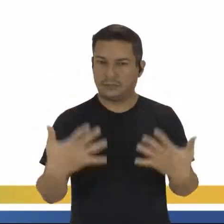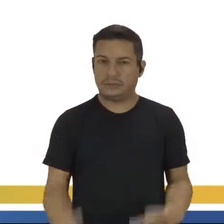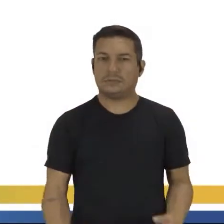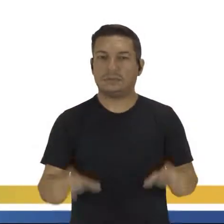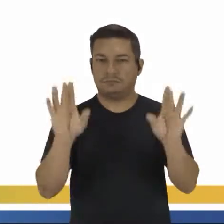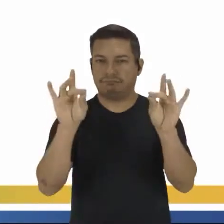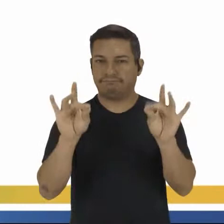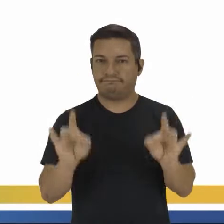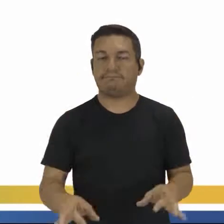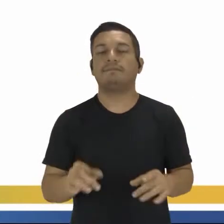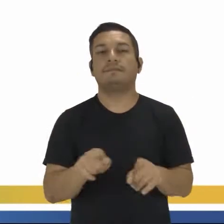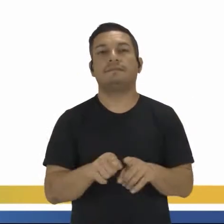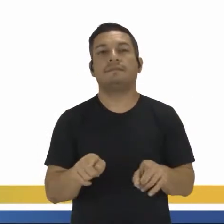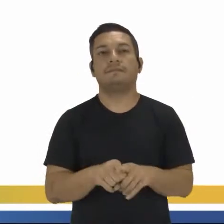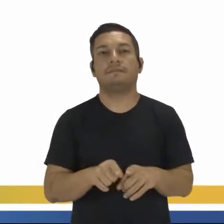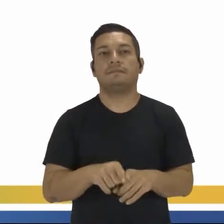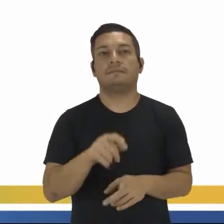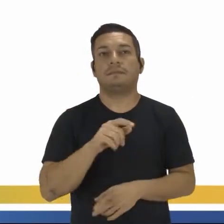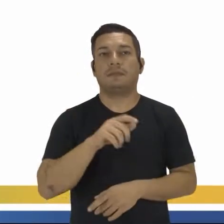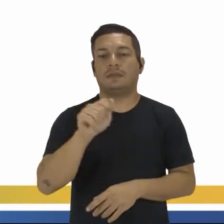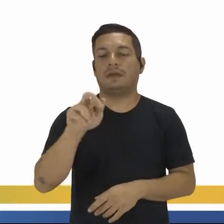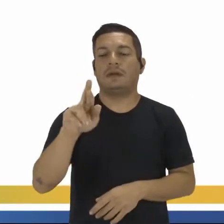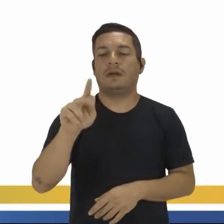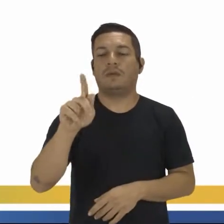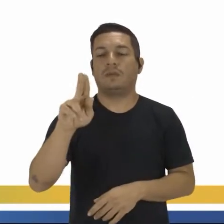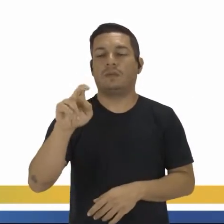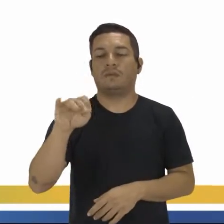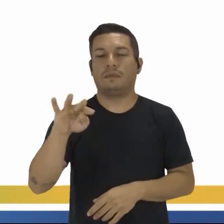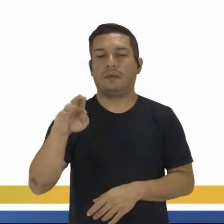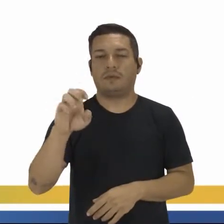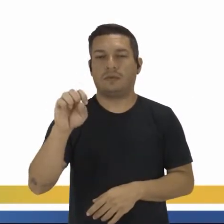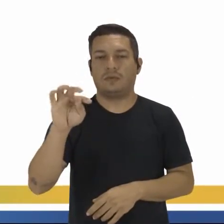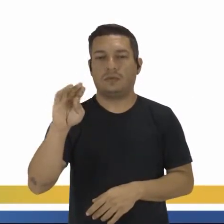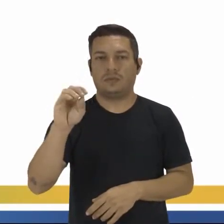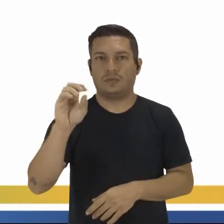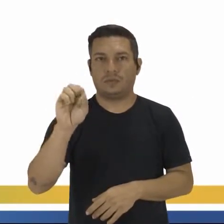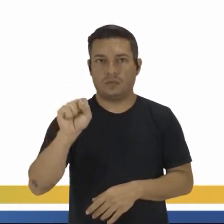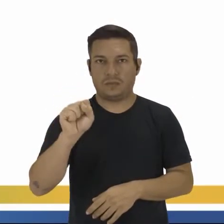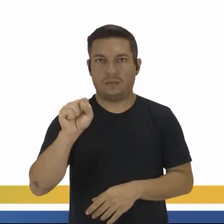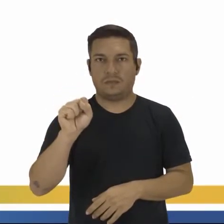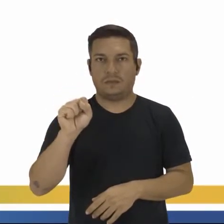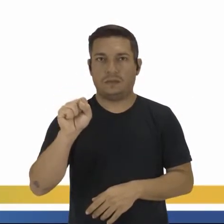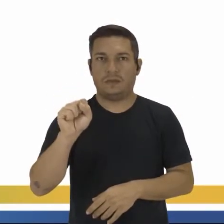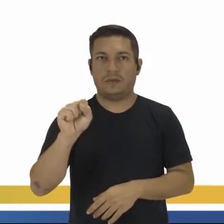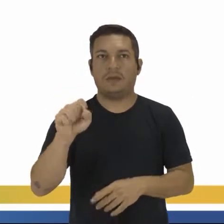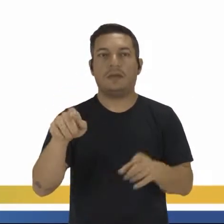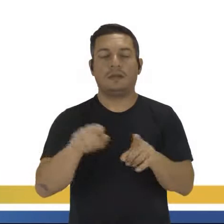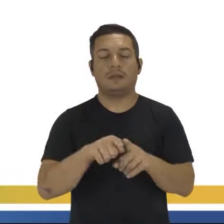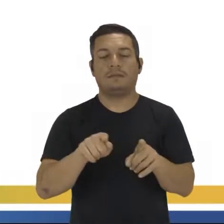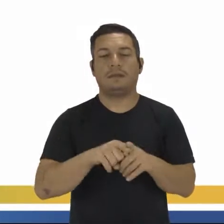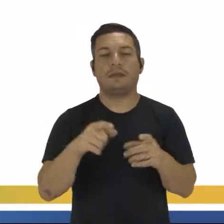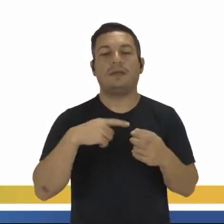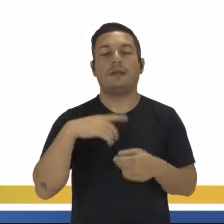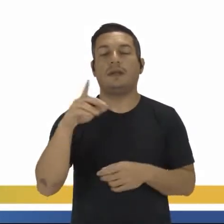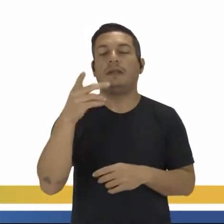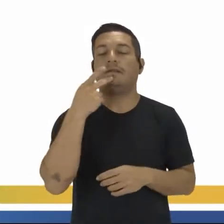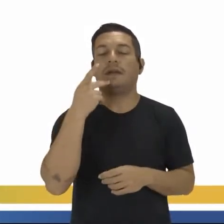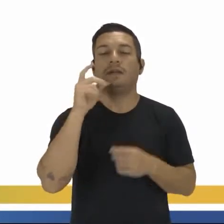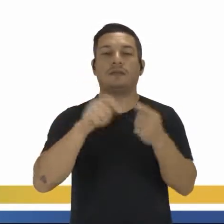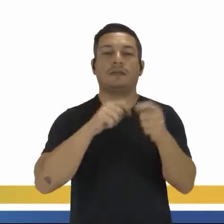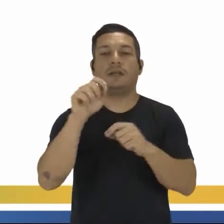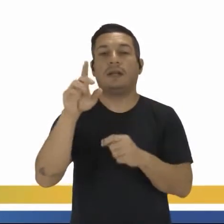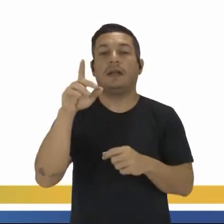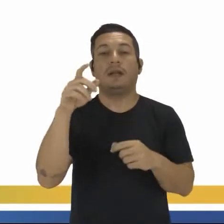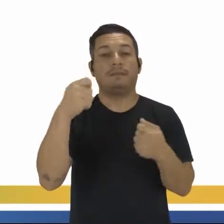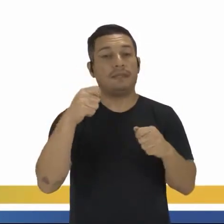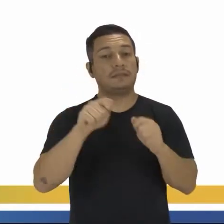explicações e argumentos. É por isso que ele é um texto dissertativo argumentativo. Ele tanto disserta sobre algo, nele